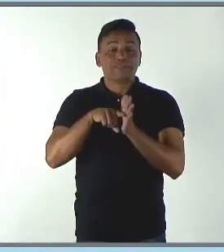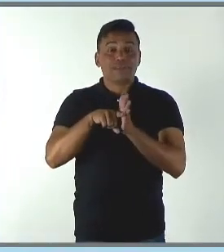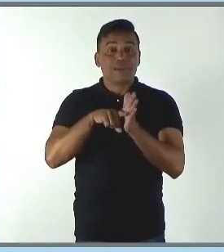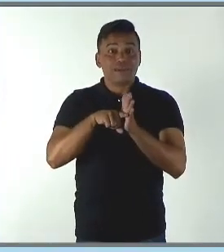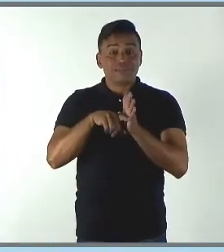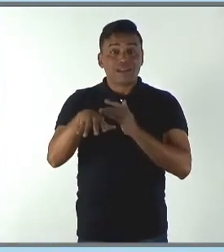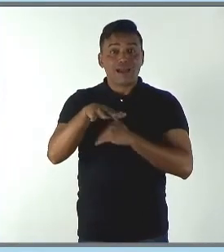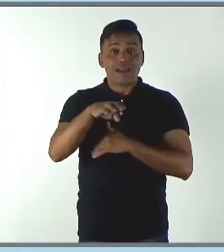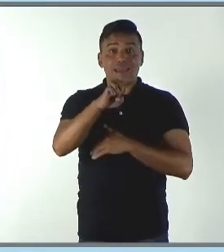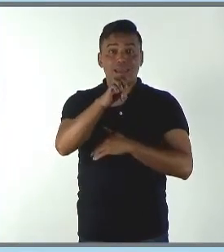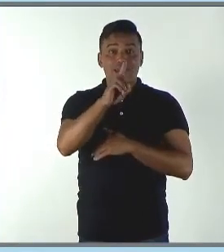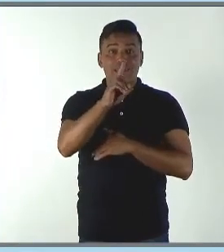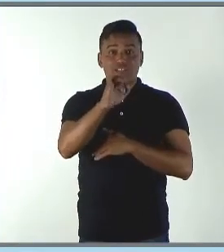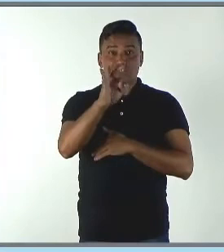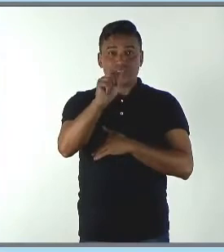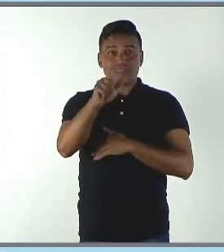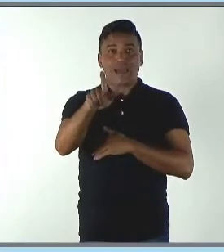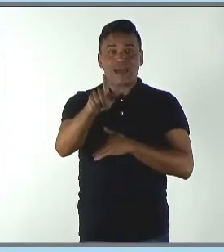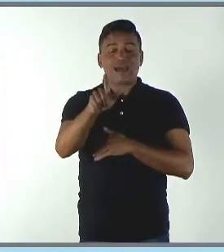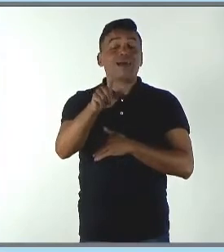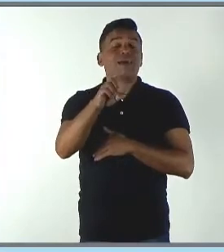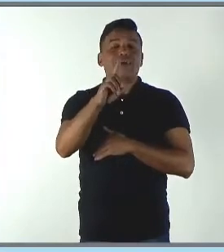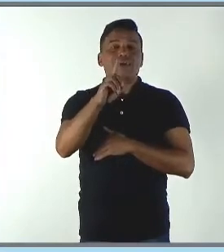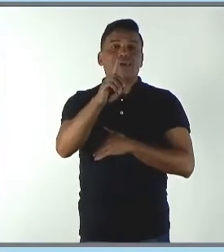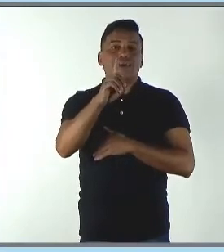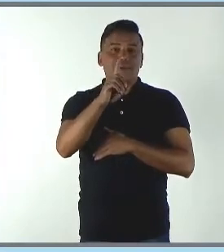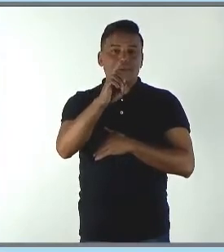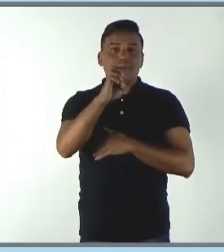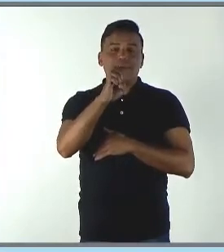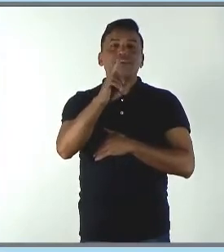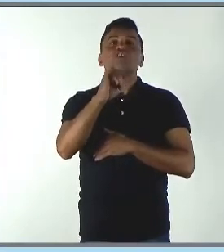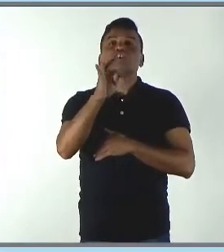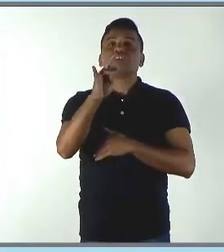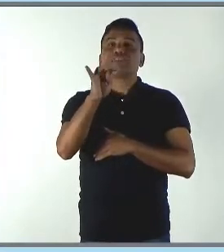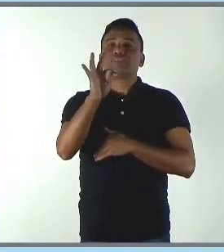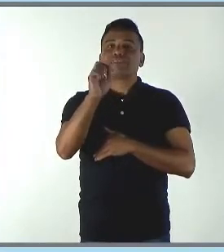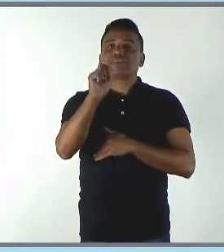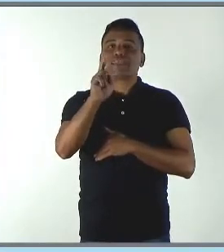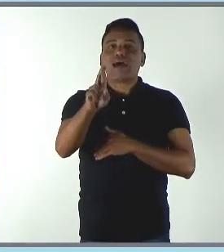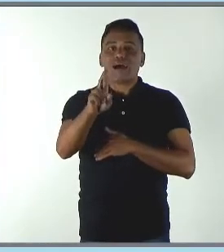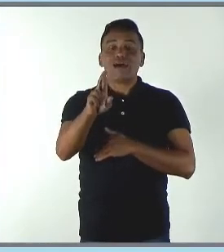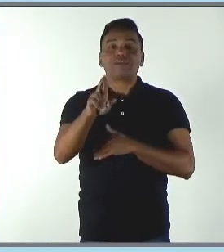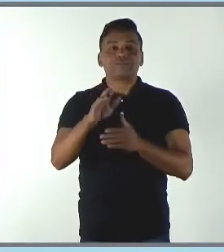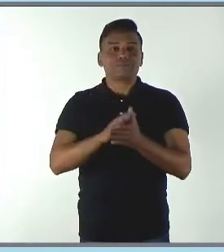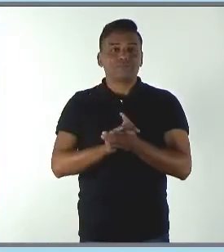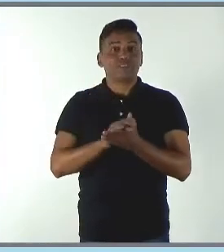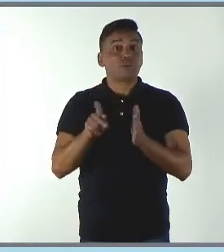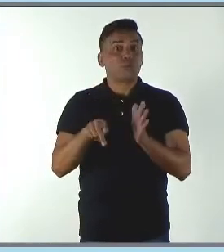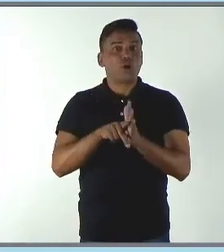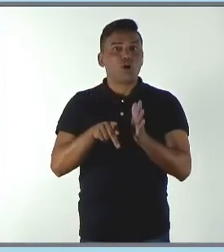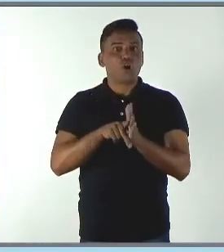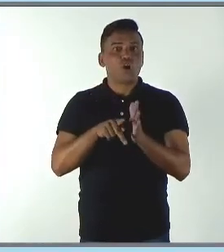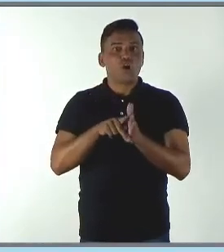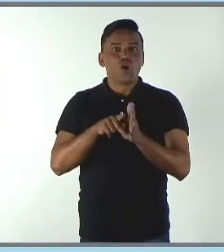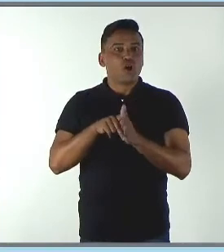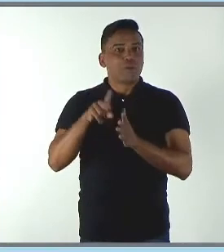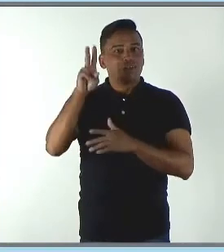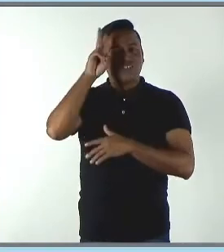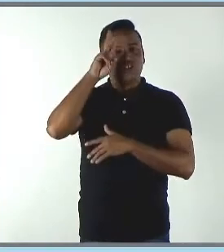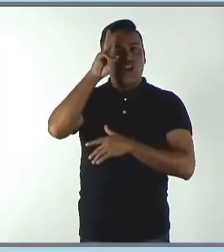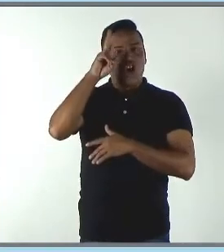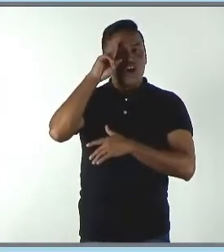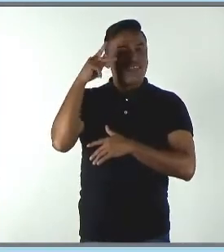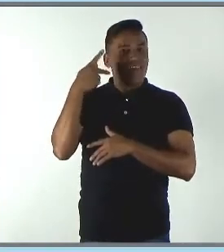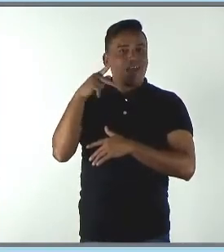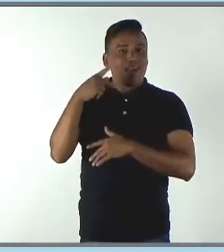tem um livro sobre a Masa. Vai sair agora um perfil da Masa escrito pela Márcia Cruz, que estava até no chat, é a